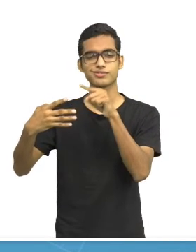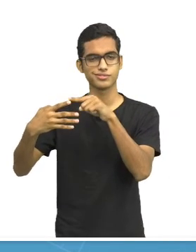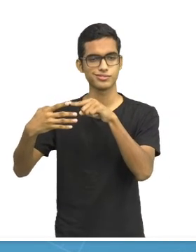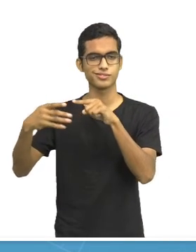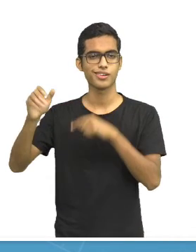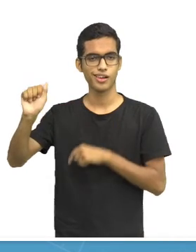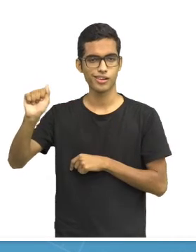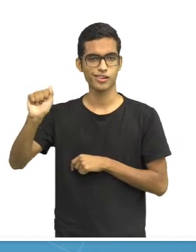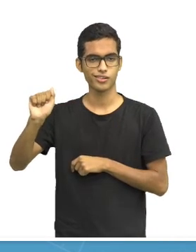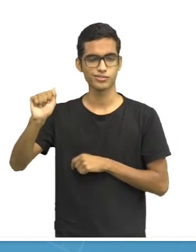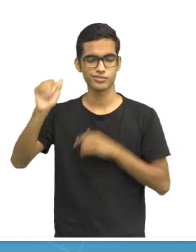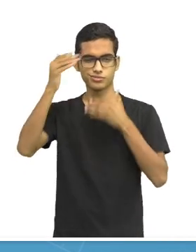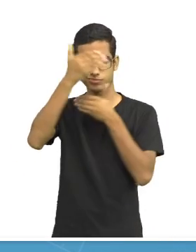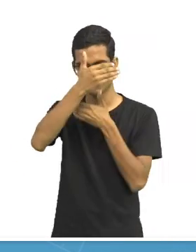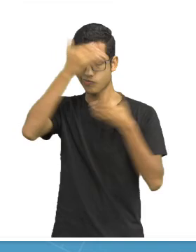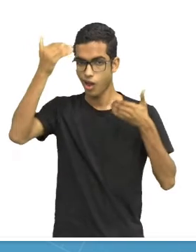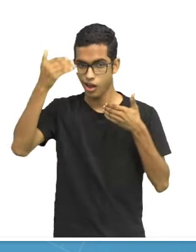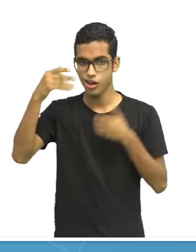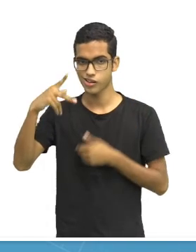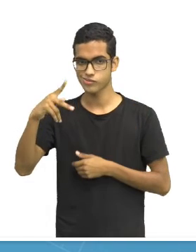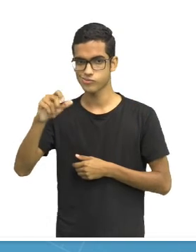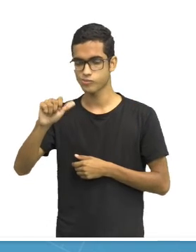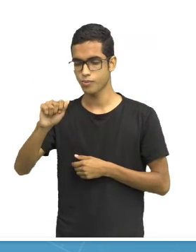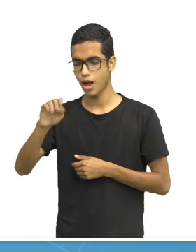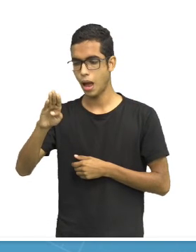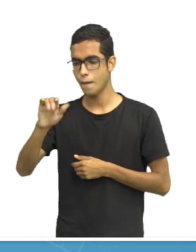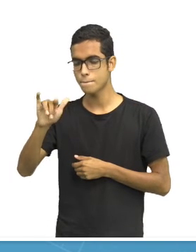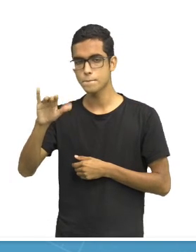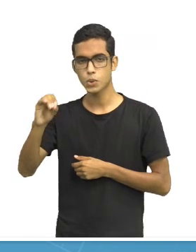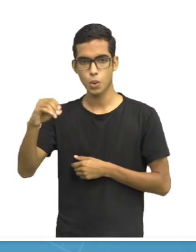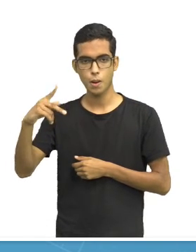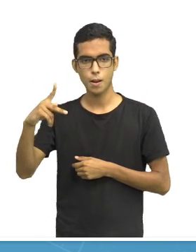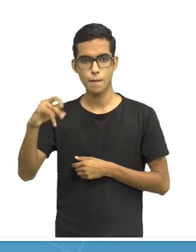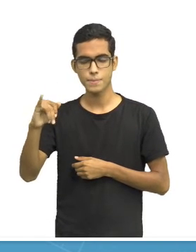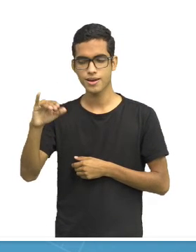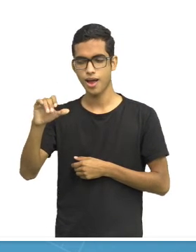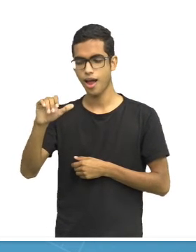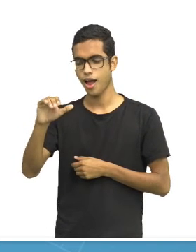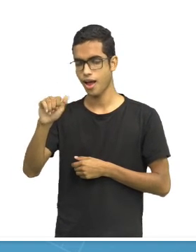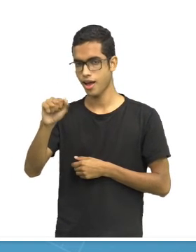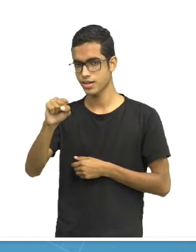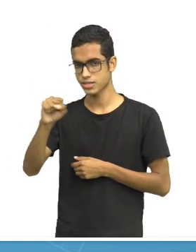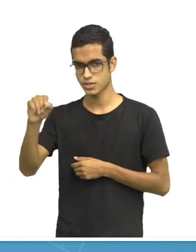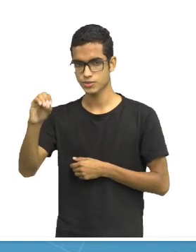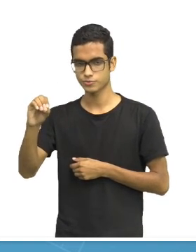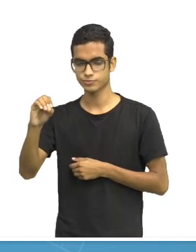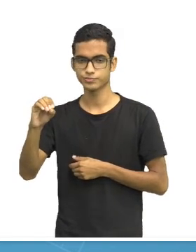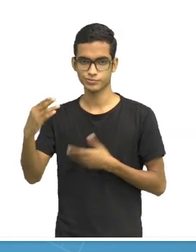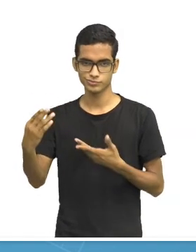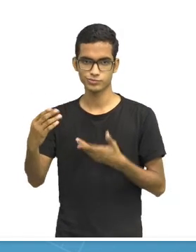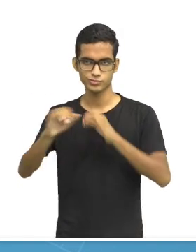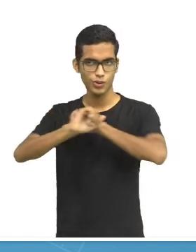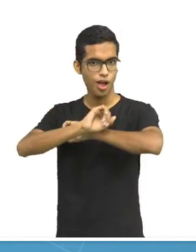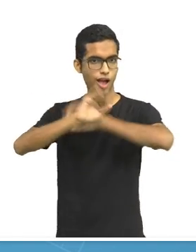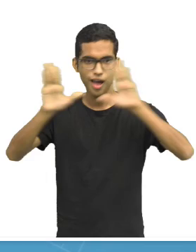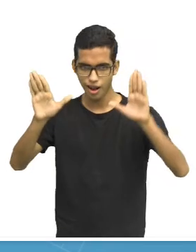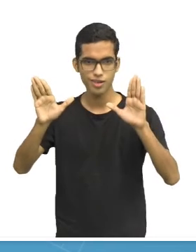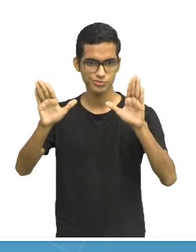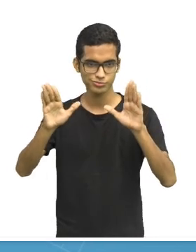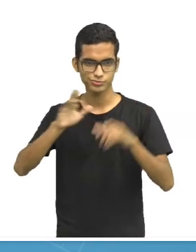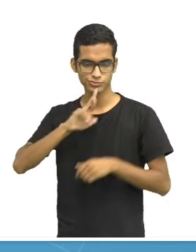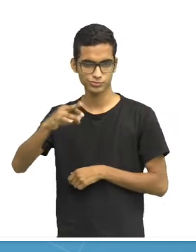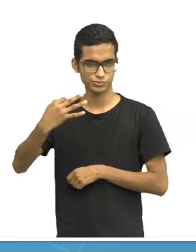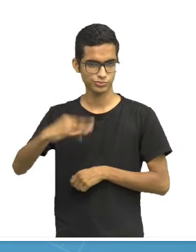né? Claro, então, eu acho que está bem claro aí que a resposta é a letra A. Por